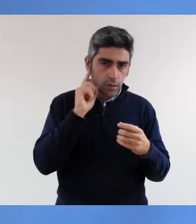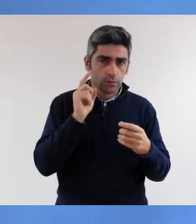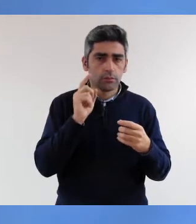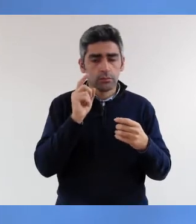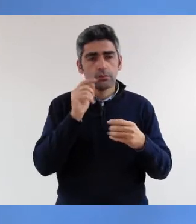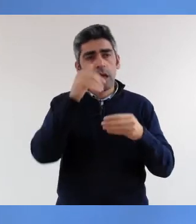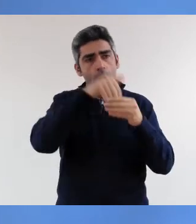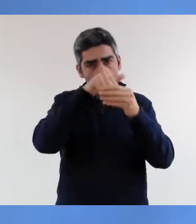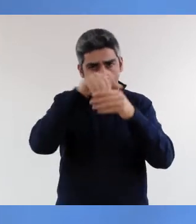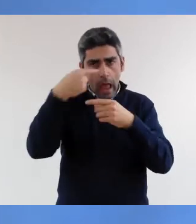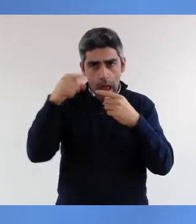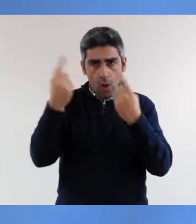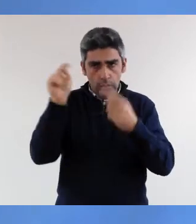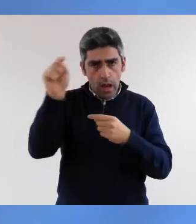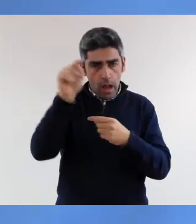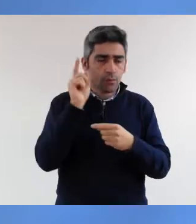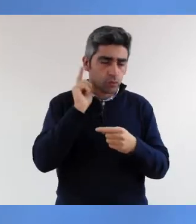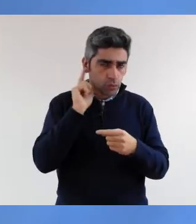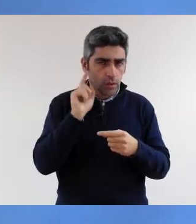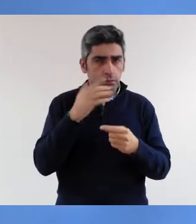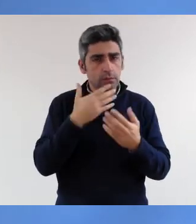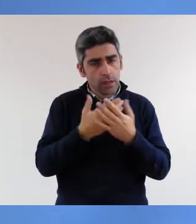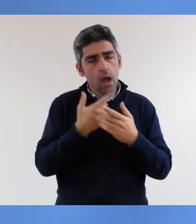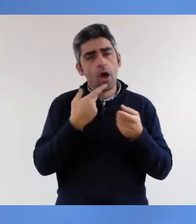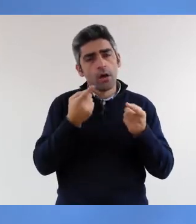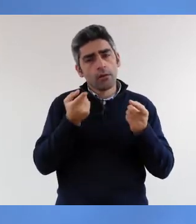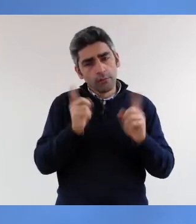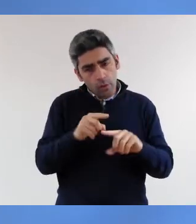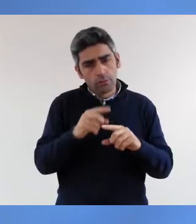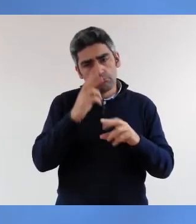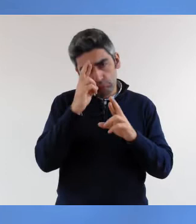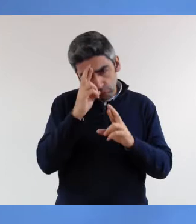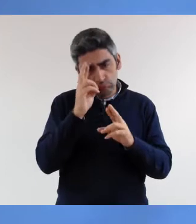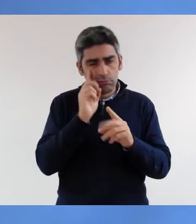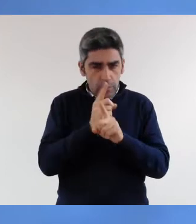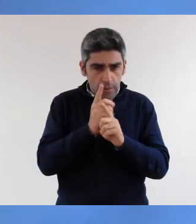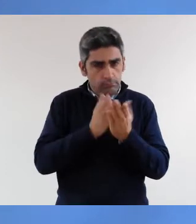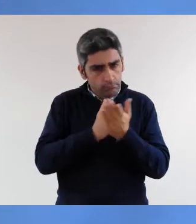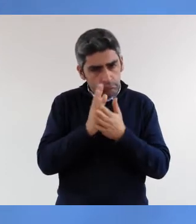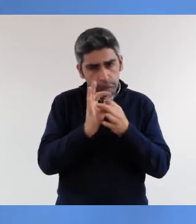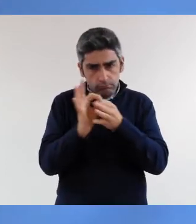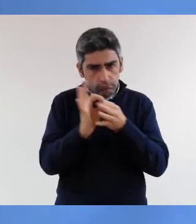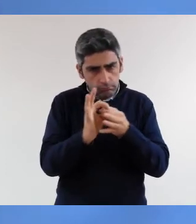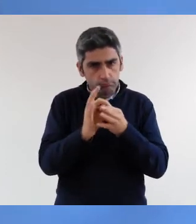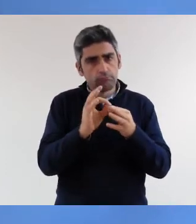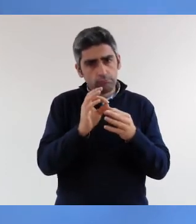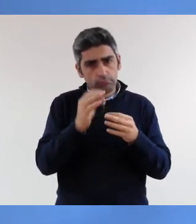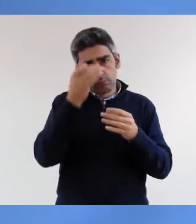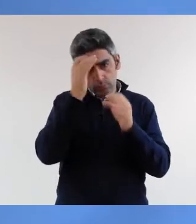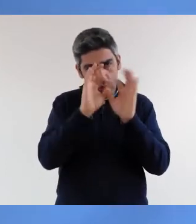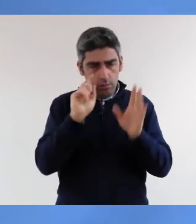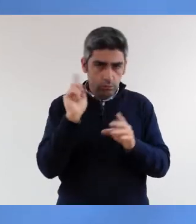explícitos ou implícitos já exista que é fundamental essa força que